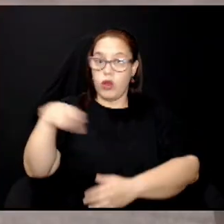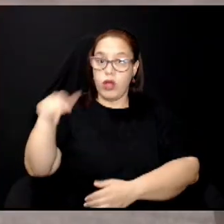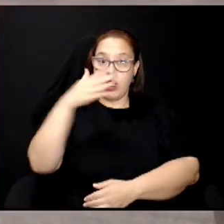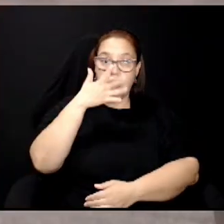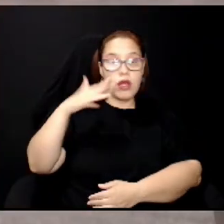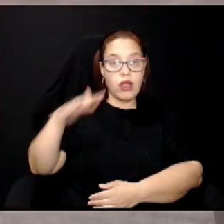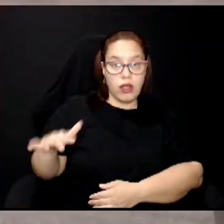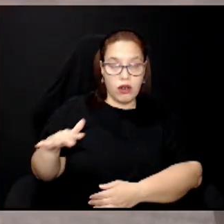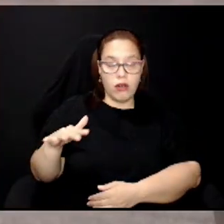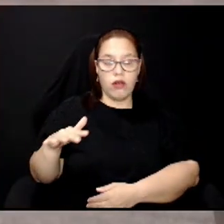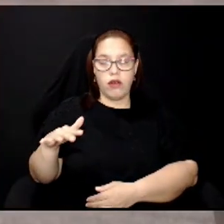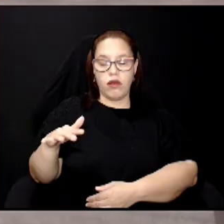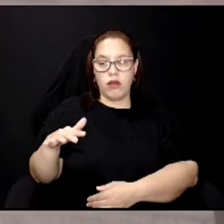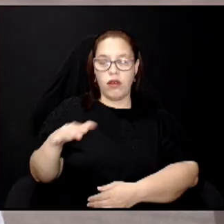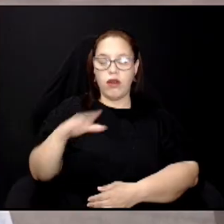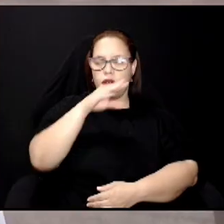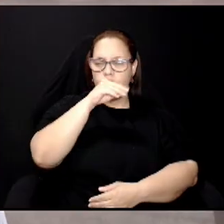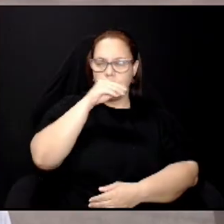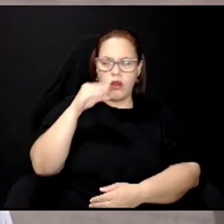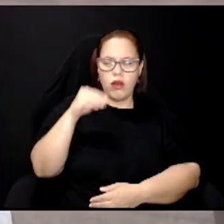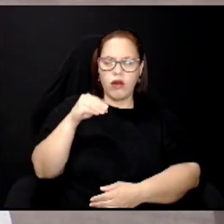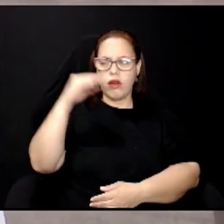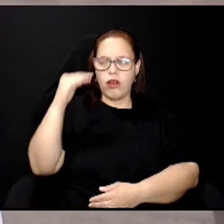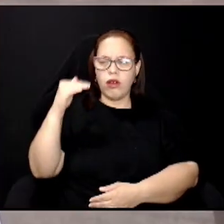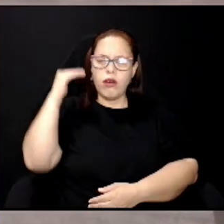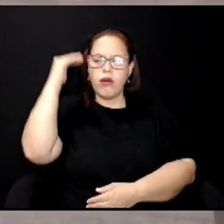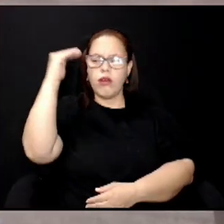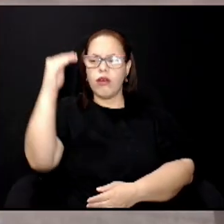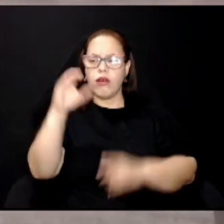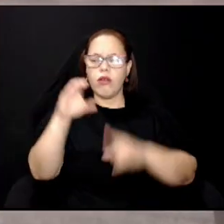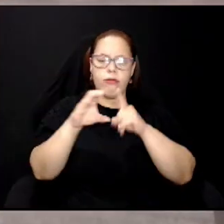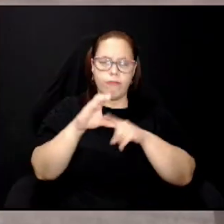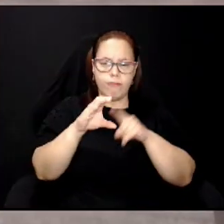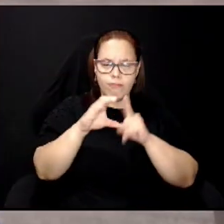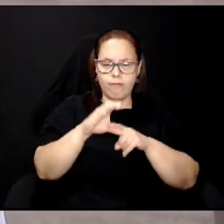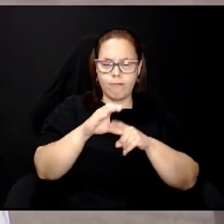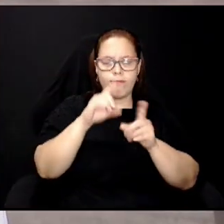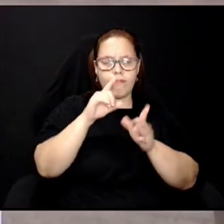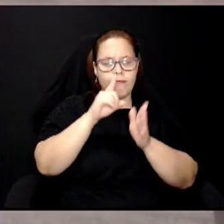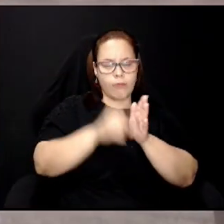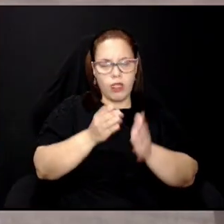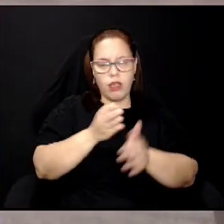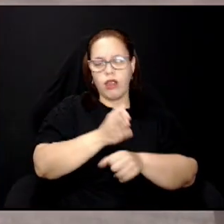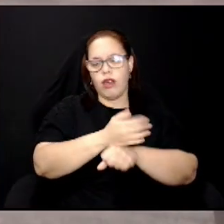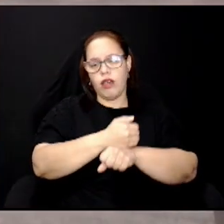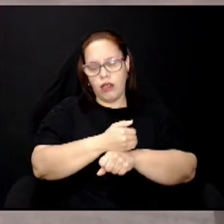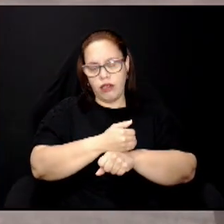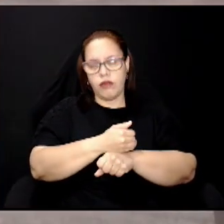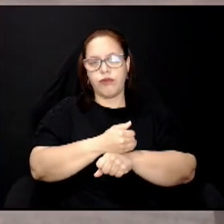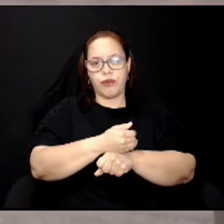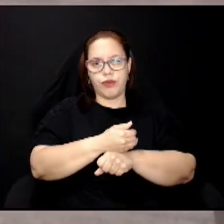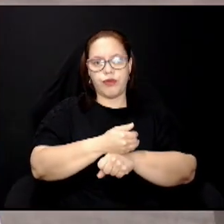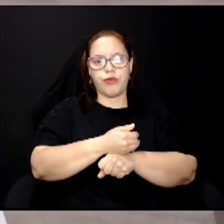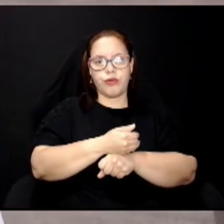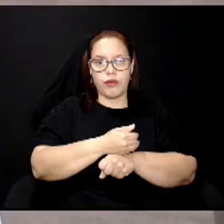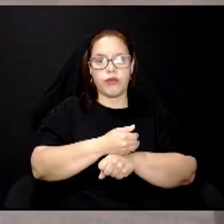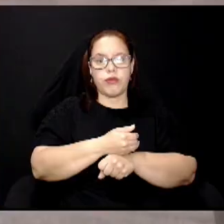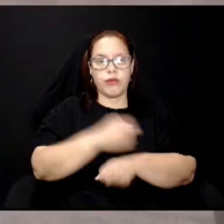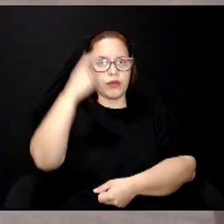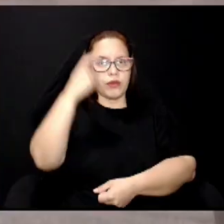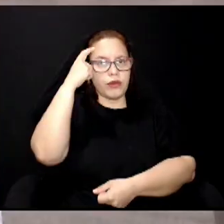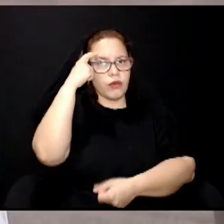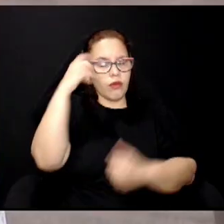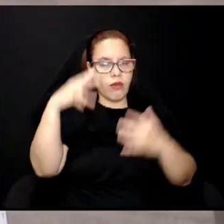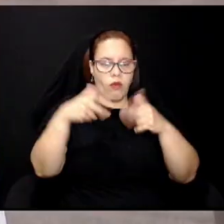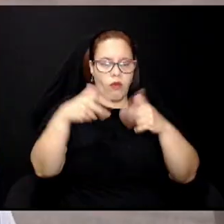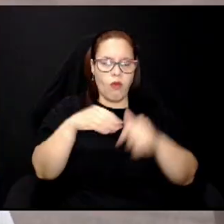sua adolescência, idade adulta, ela vai depender desse diagnóstico precoce, né? Então, é pensar que todo município, toda